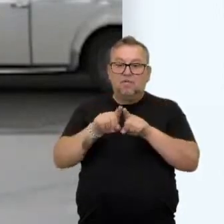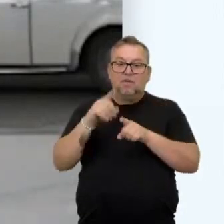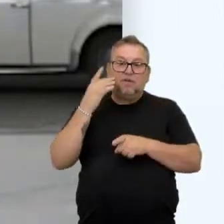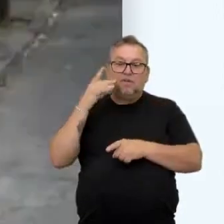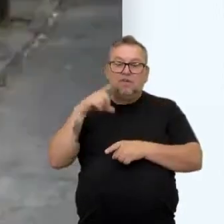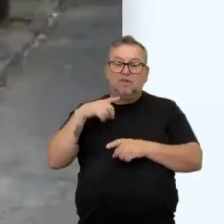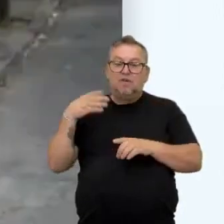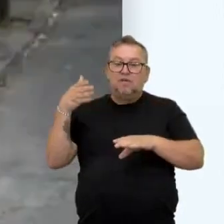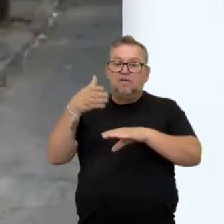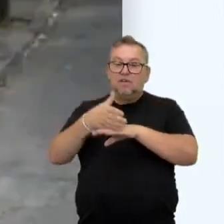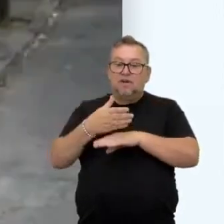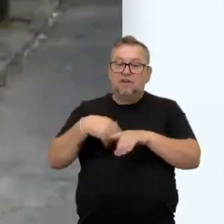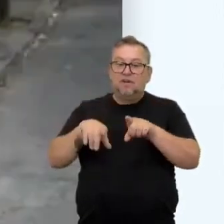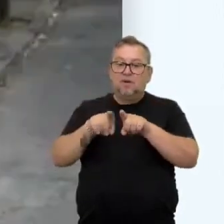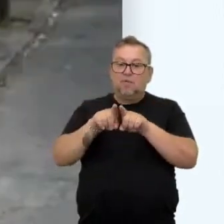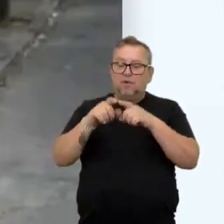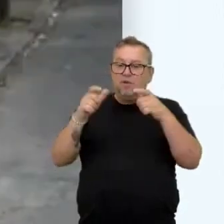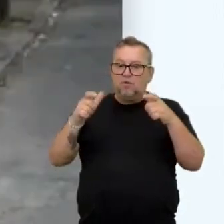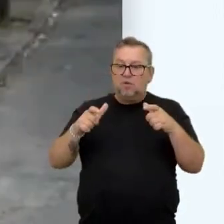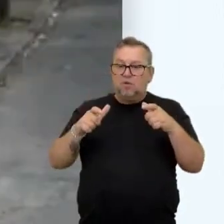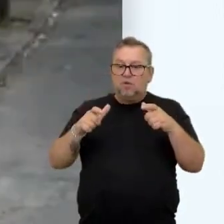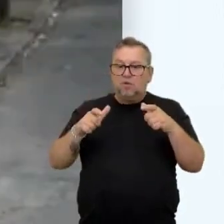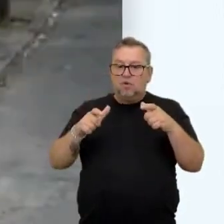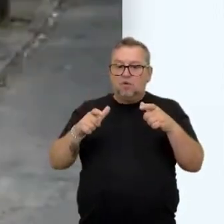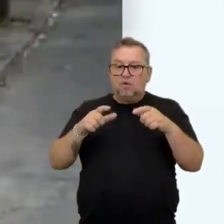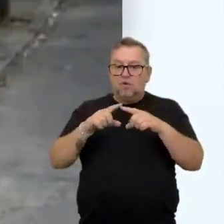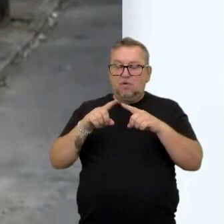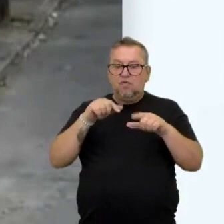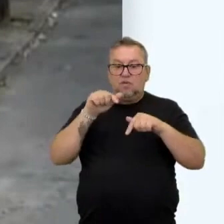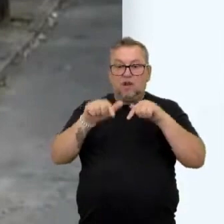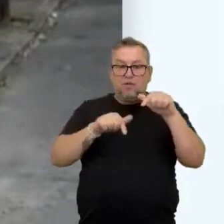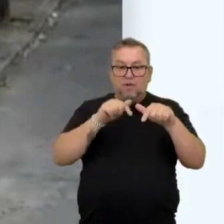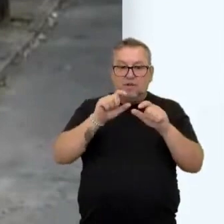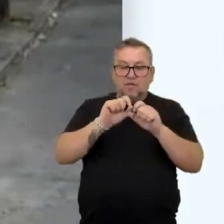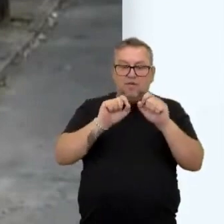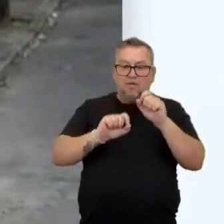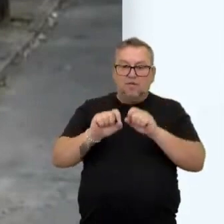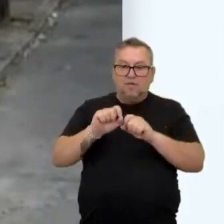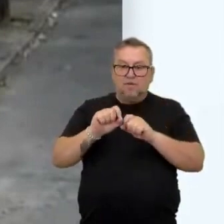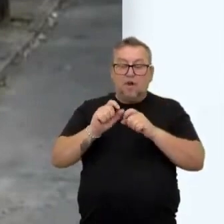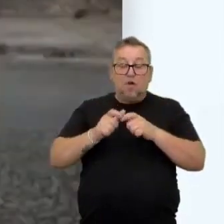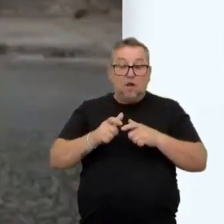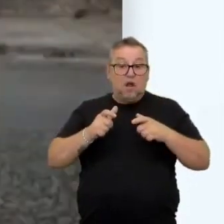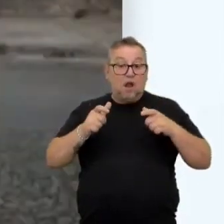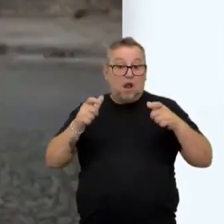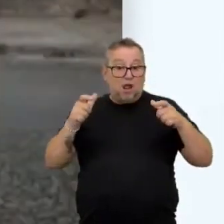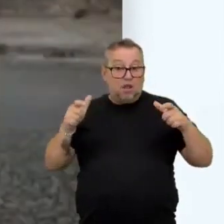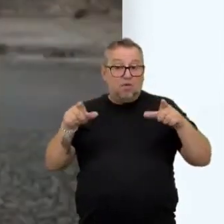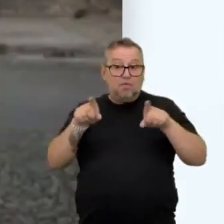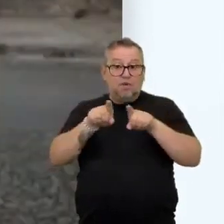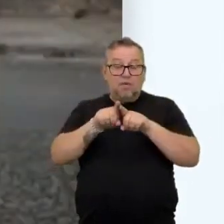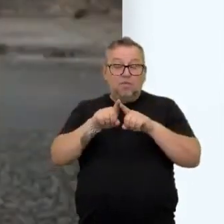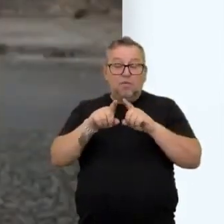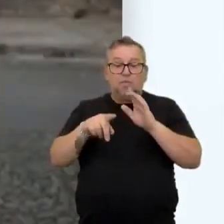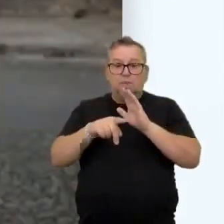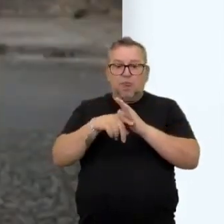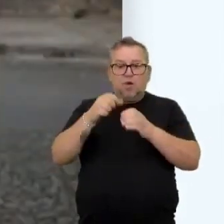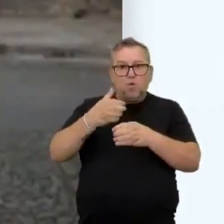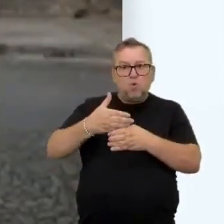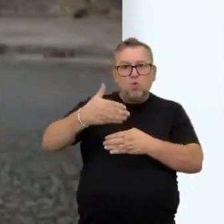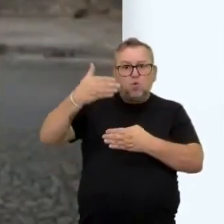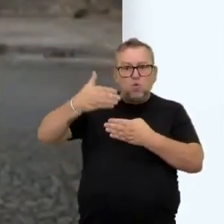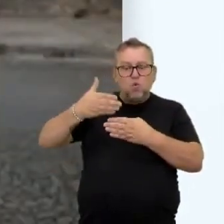gente entrasse numa estrutura de fazer trabalhos que fossem de grande porte, como uma estrutura assim, de concreto,